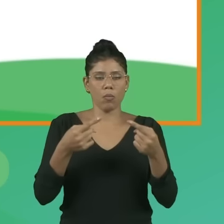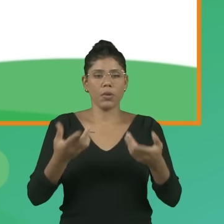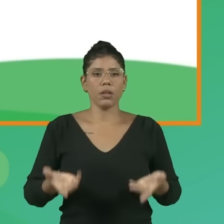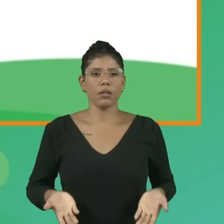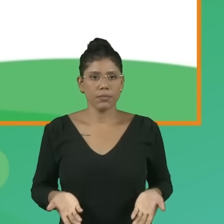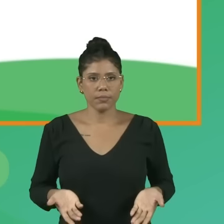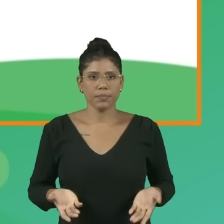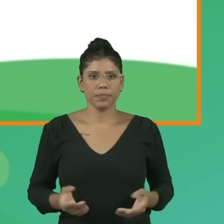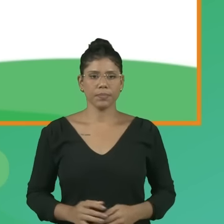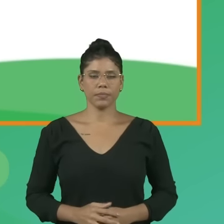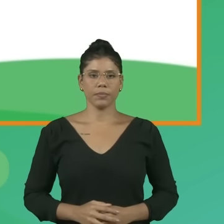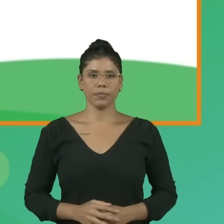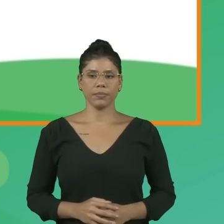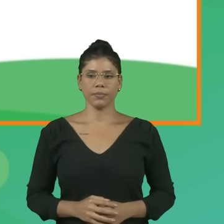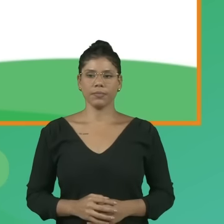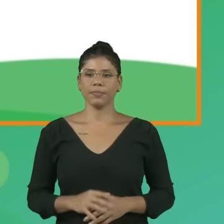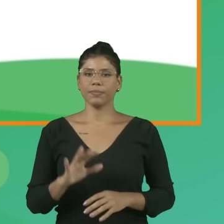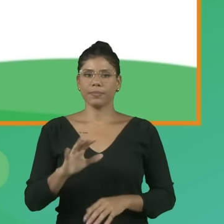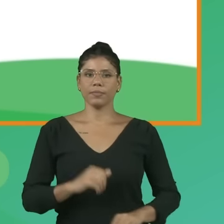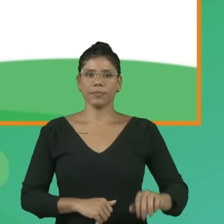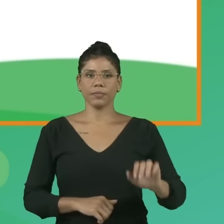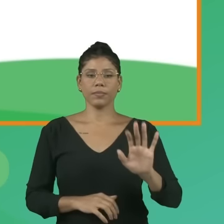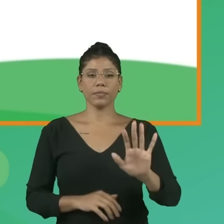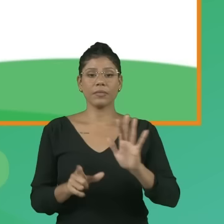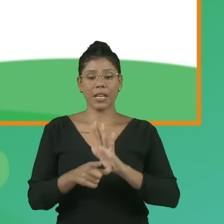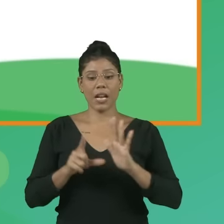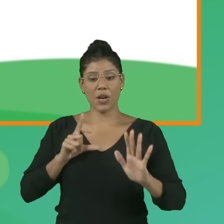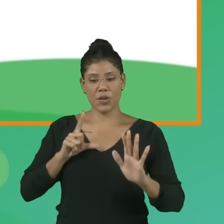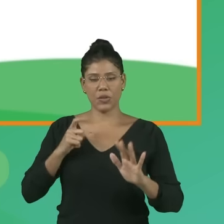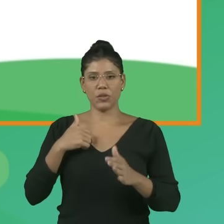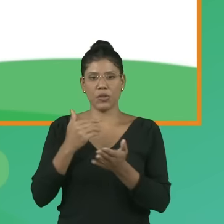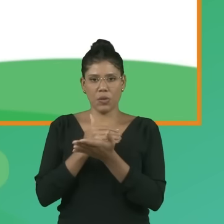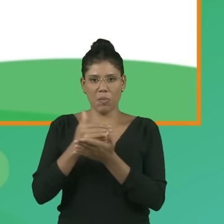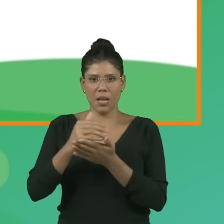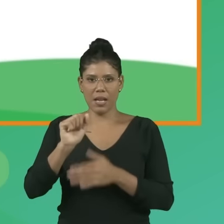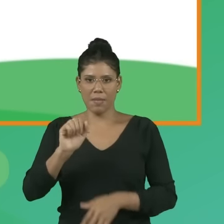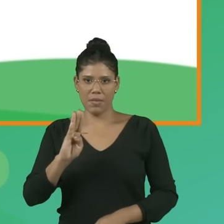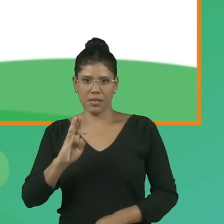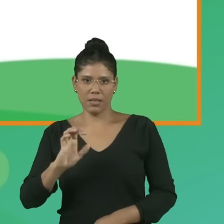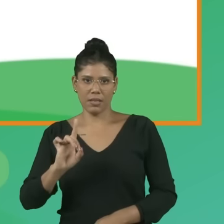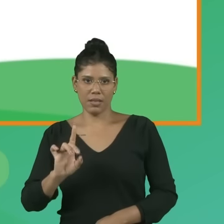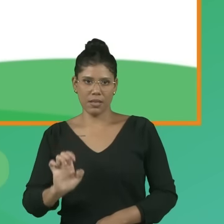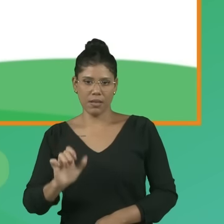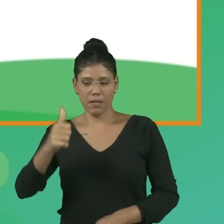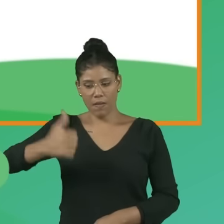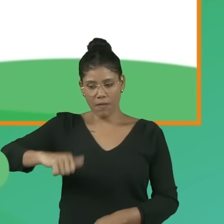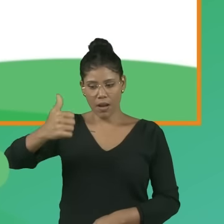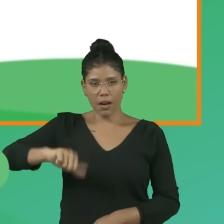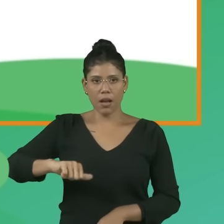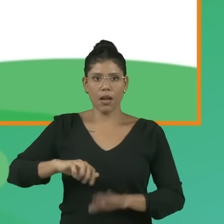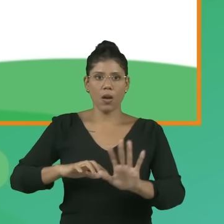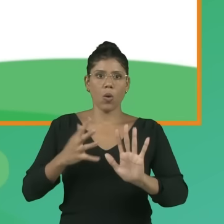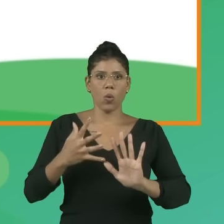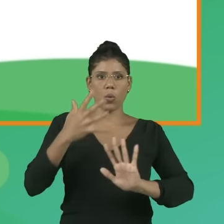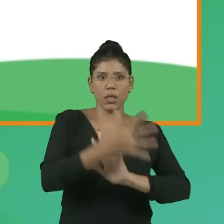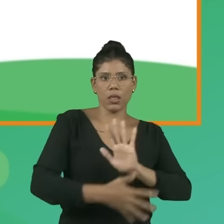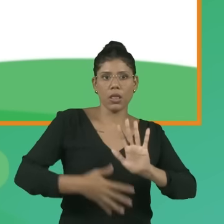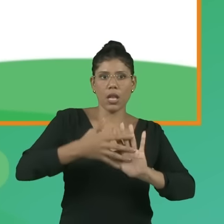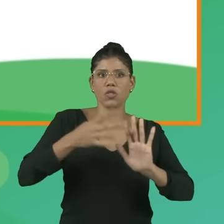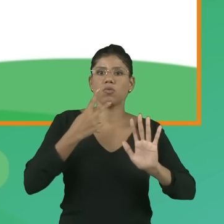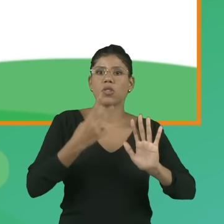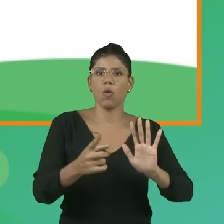para a existência dessa lei? Ah, só uma coisa, antes de irmos para as questões, em momento nenhum no texto, ele fala